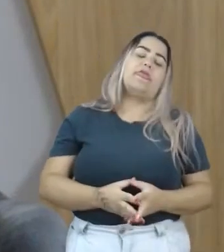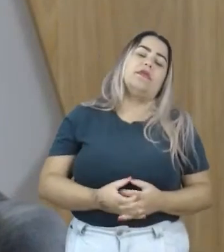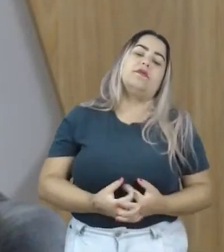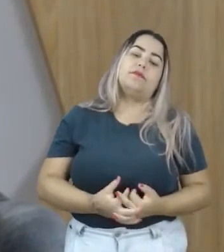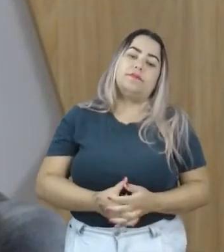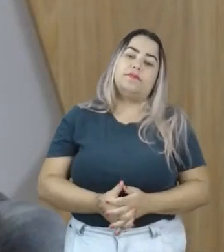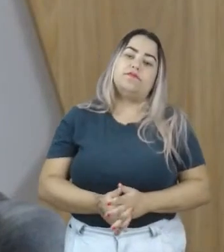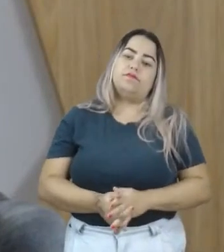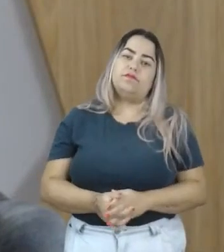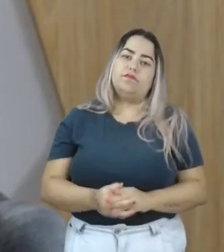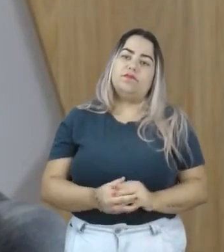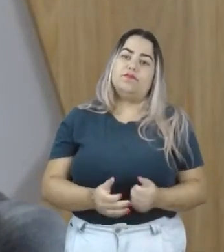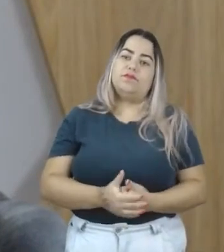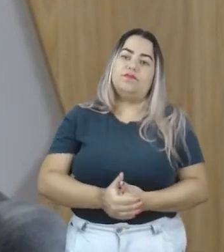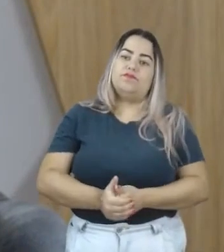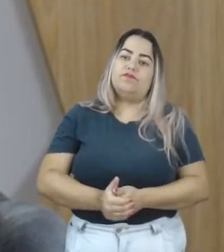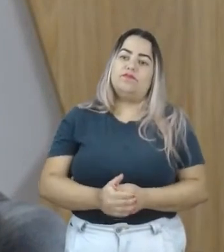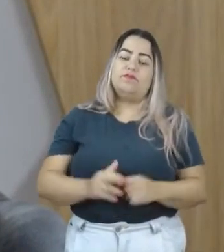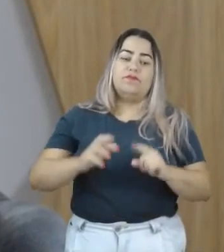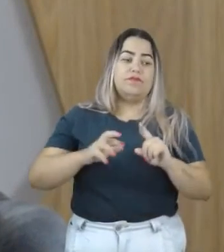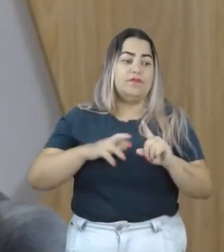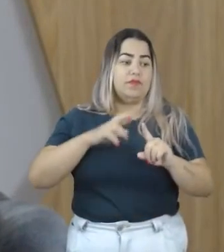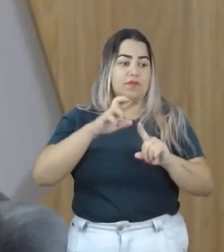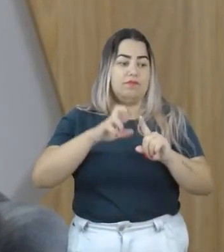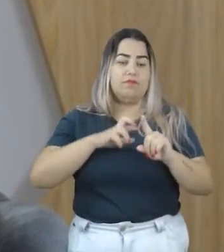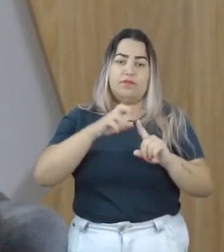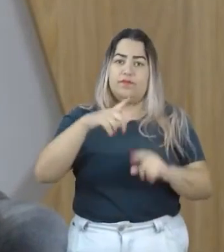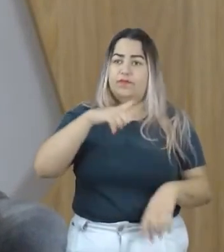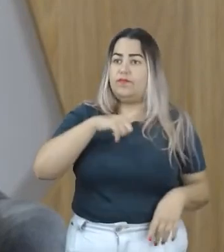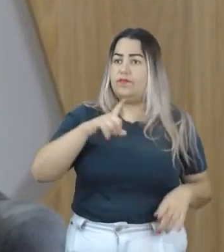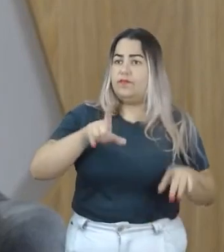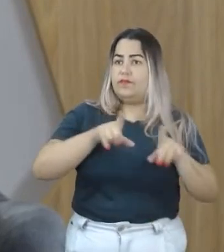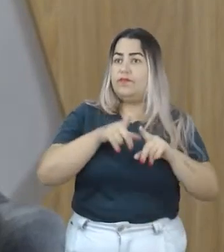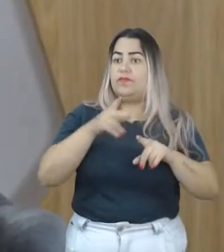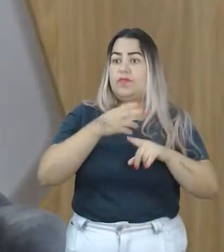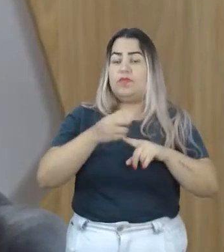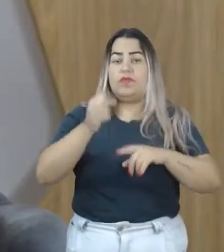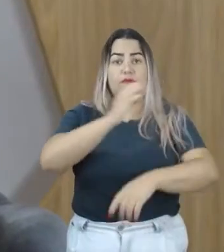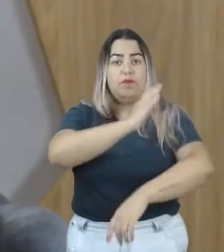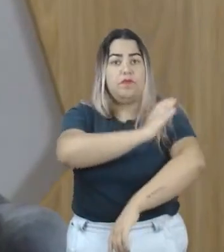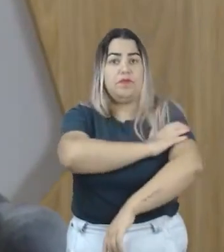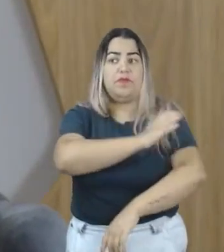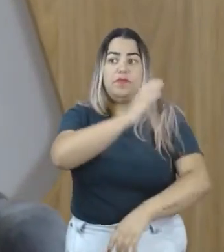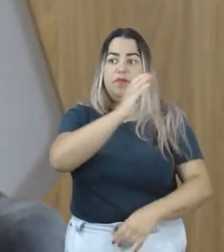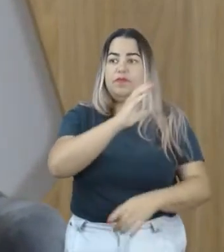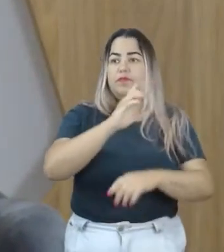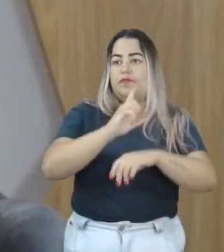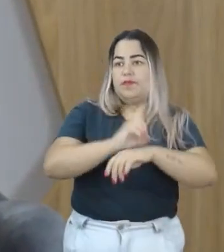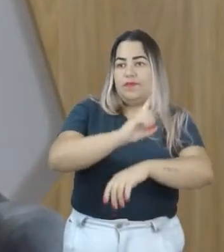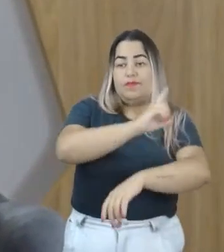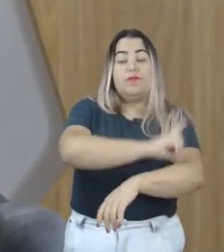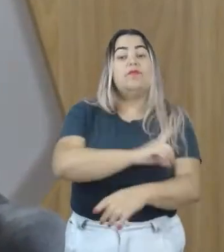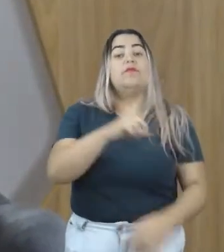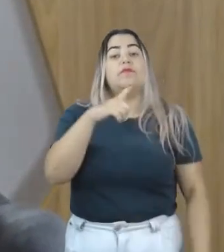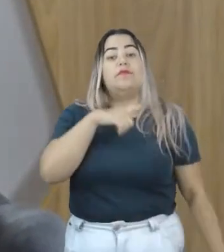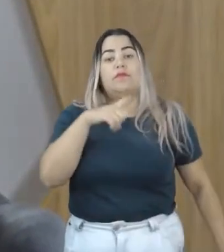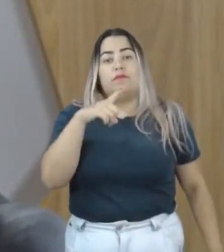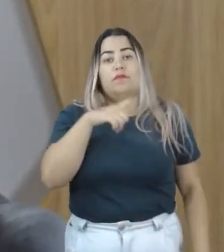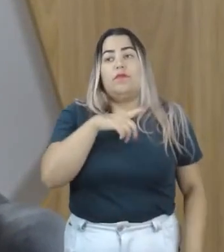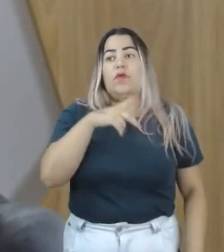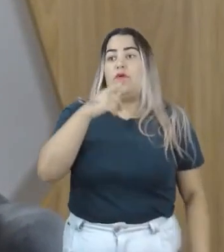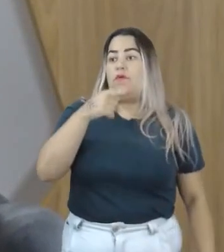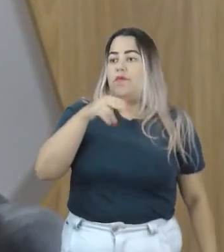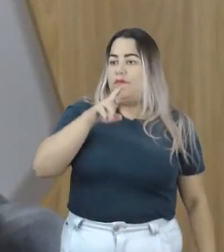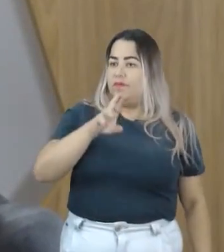boa atenção básica é a melhor forma de você ter sucesso no controle de hipertensão e diabetes. É a melhor forma de você ter um bom